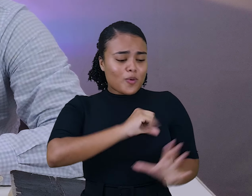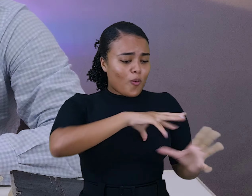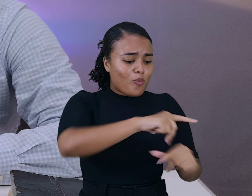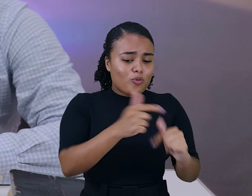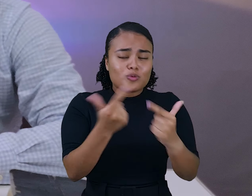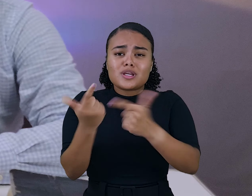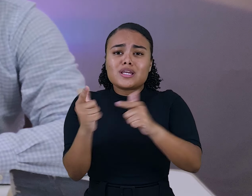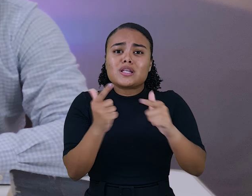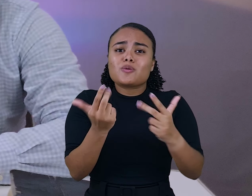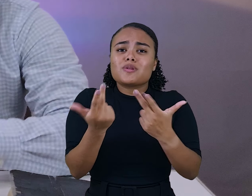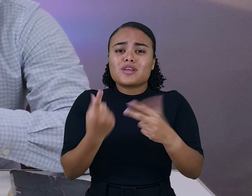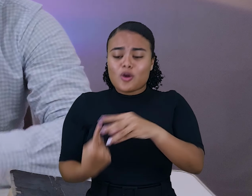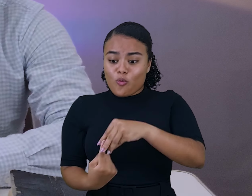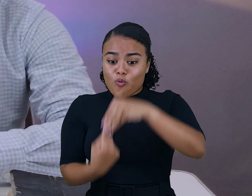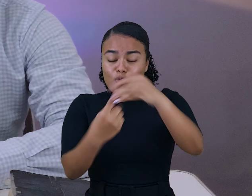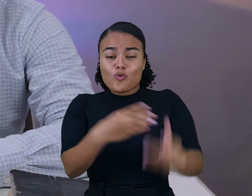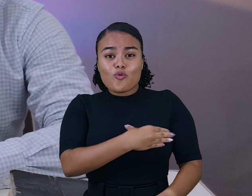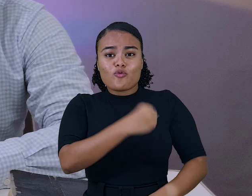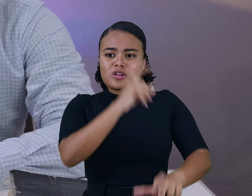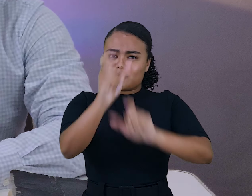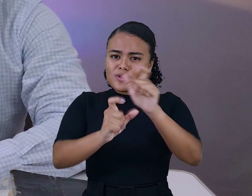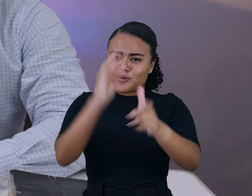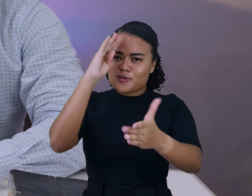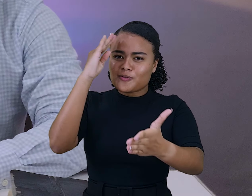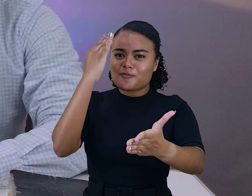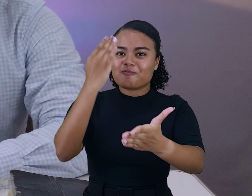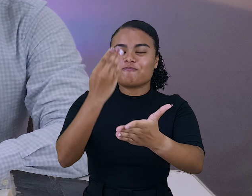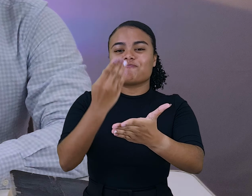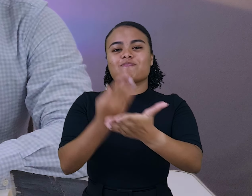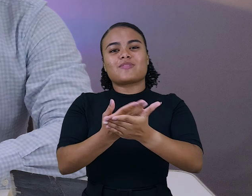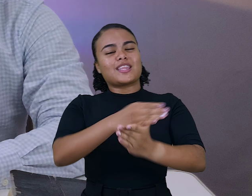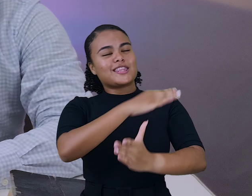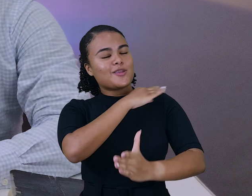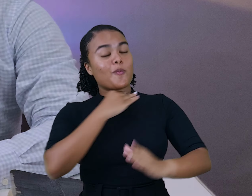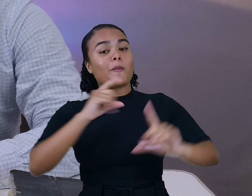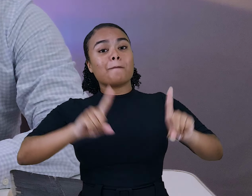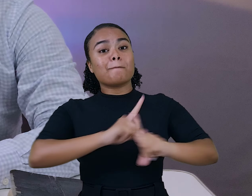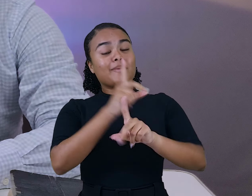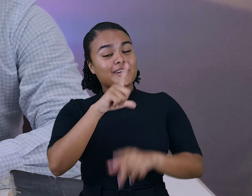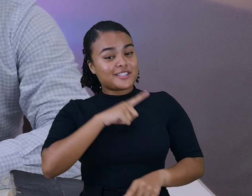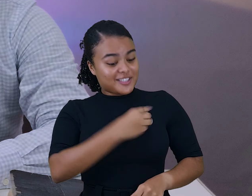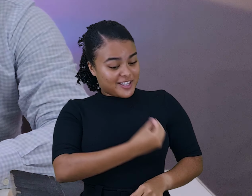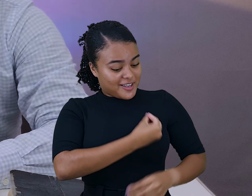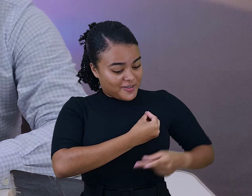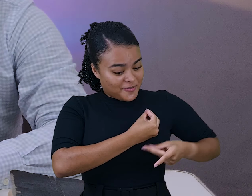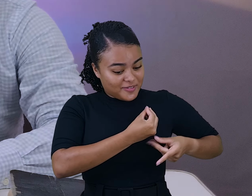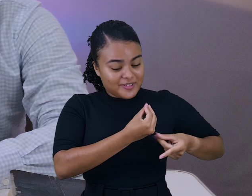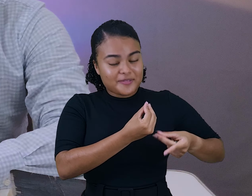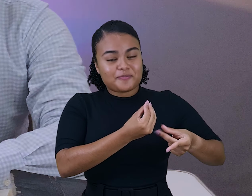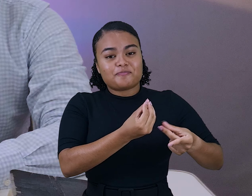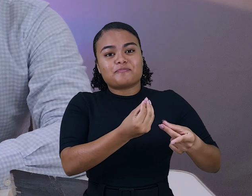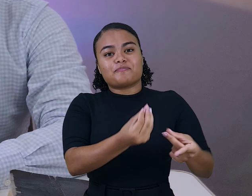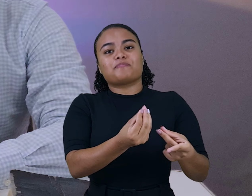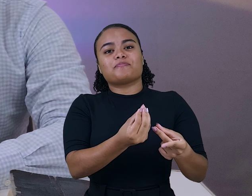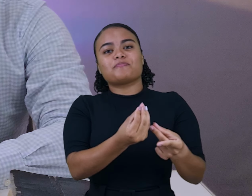maneira que deu o seu Filho unigênito para que todo aquele que nele crê não pereça, mas tenha a vida